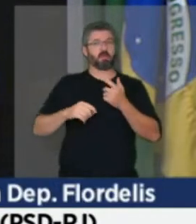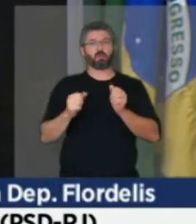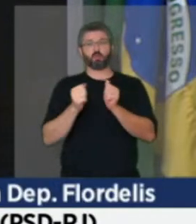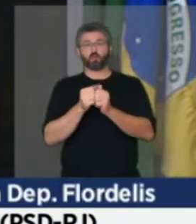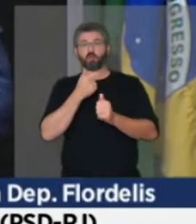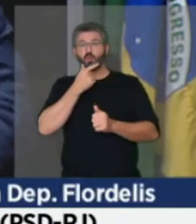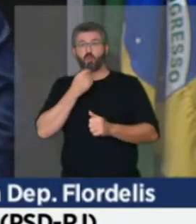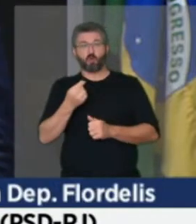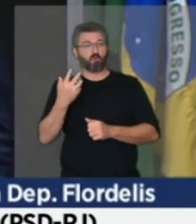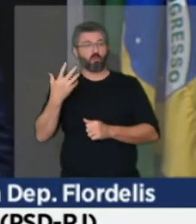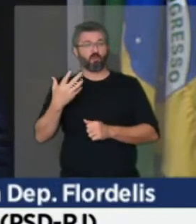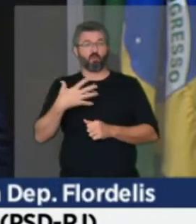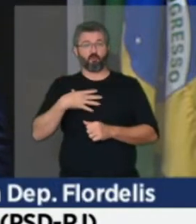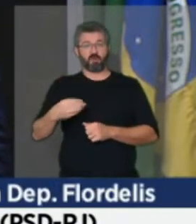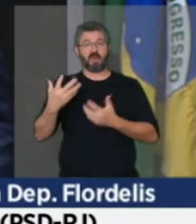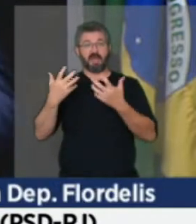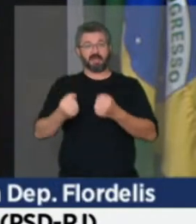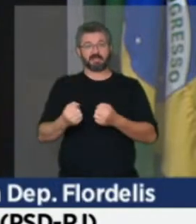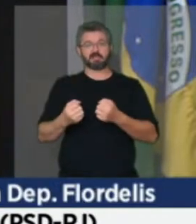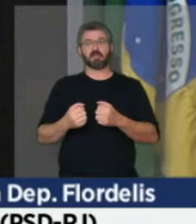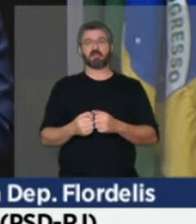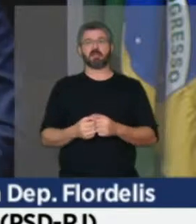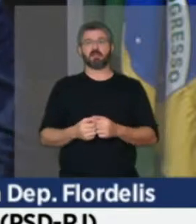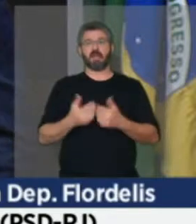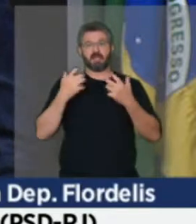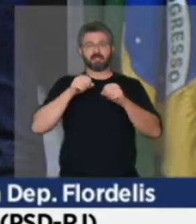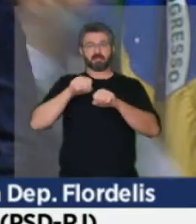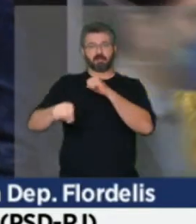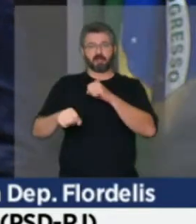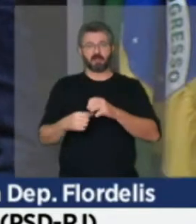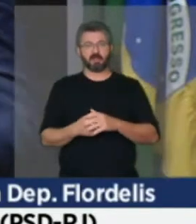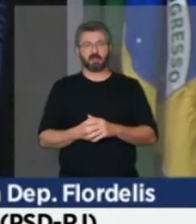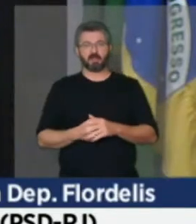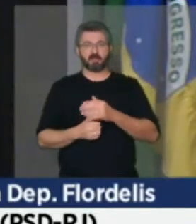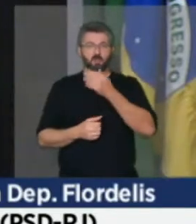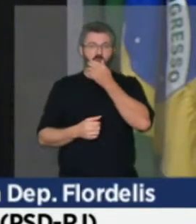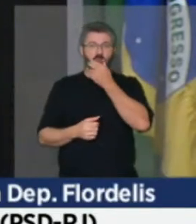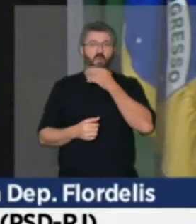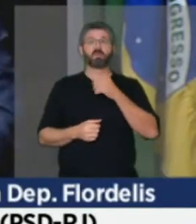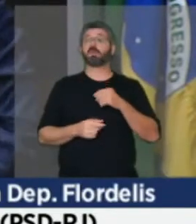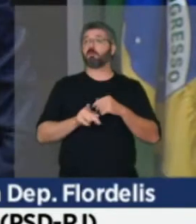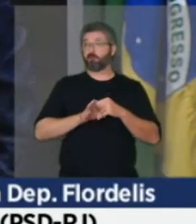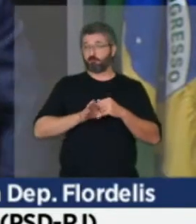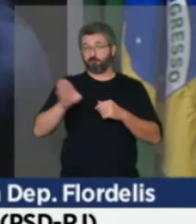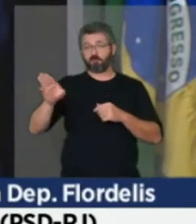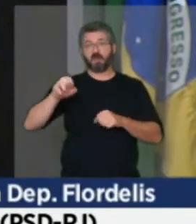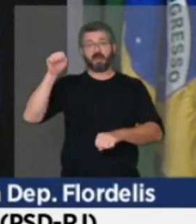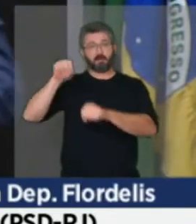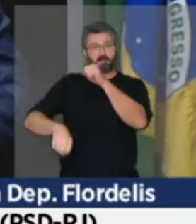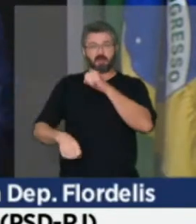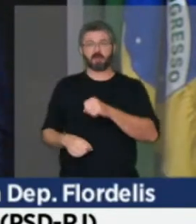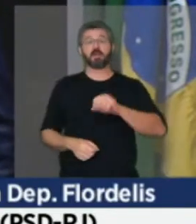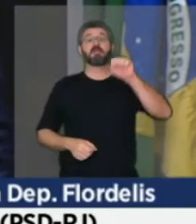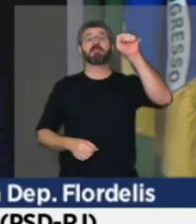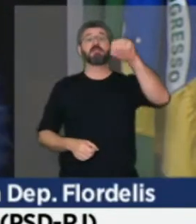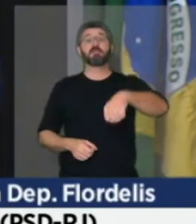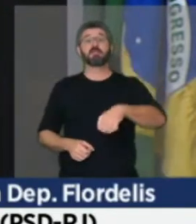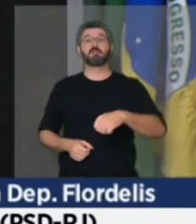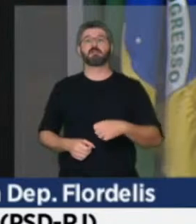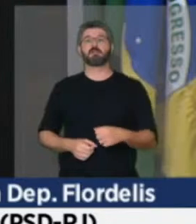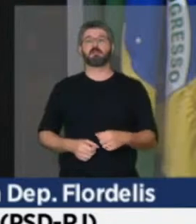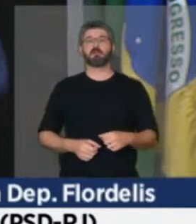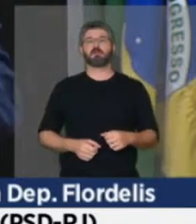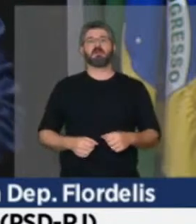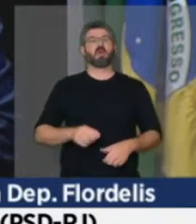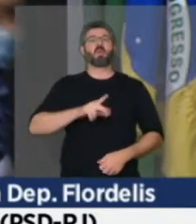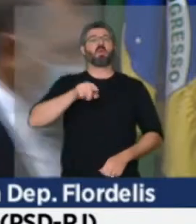que aceita o mando, aceita a execução e vai lá e executa. Sim, deputado, não com